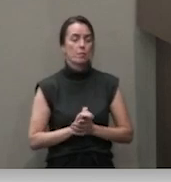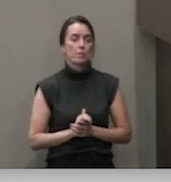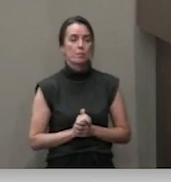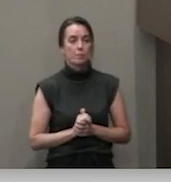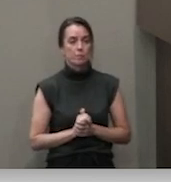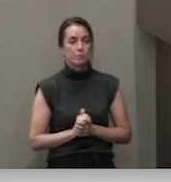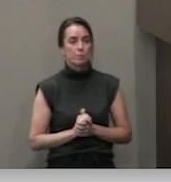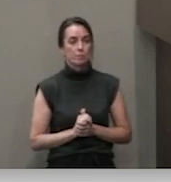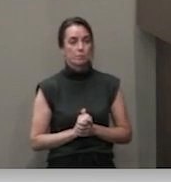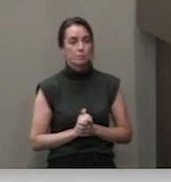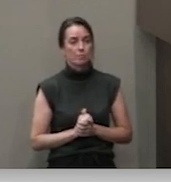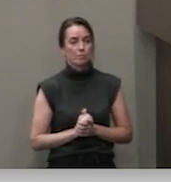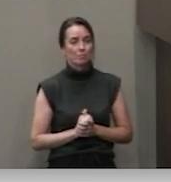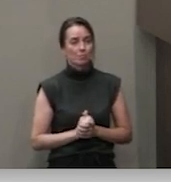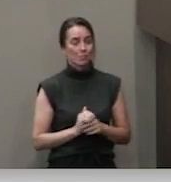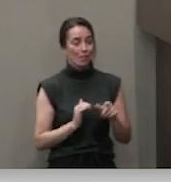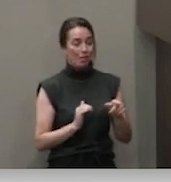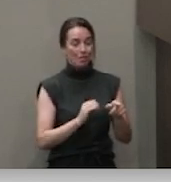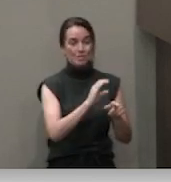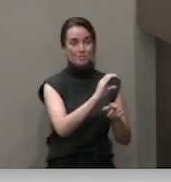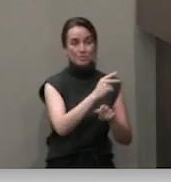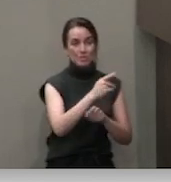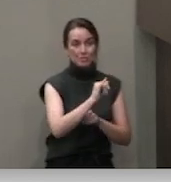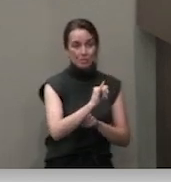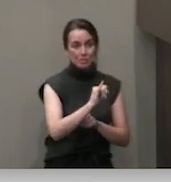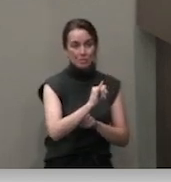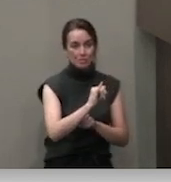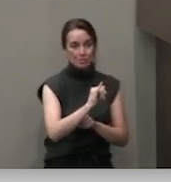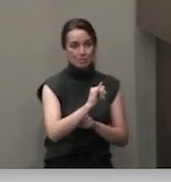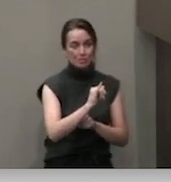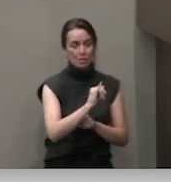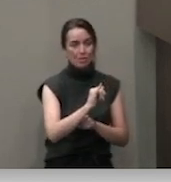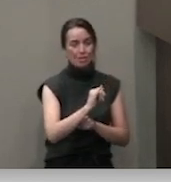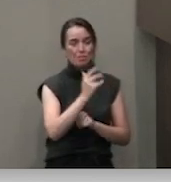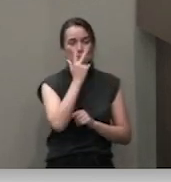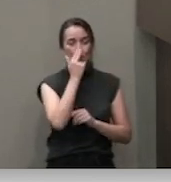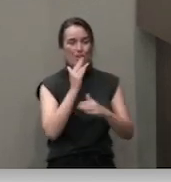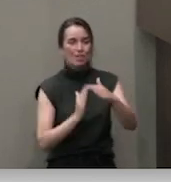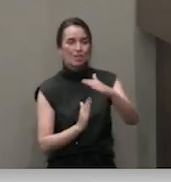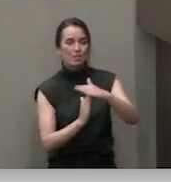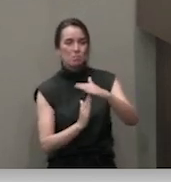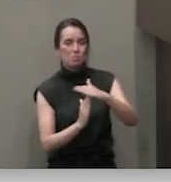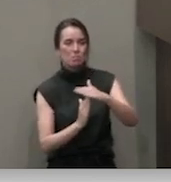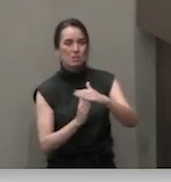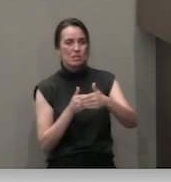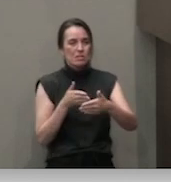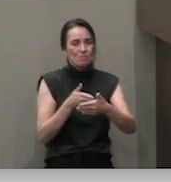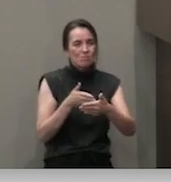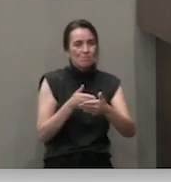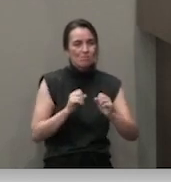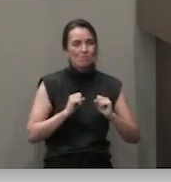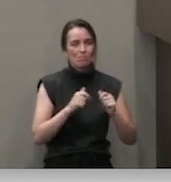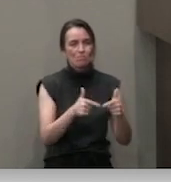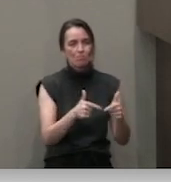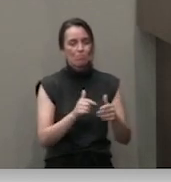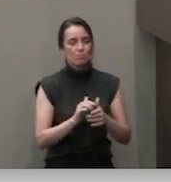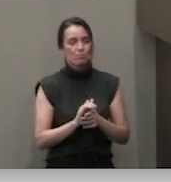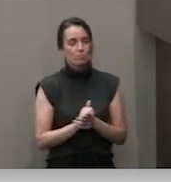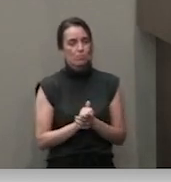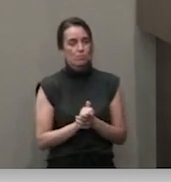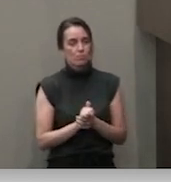que a CPI tem sido limitada na sua atuação